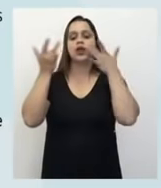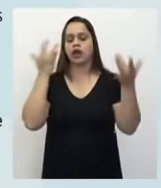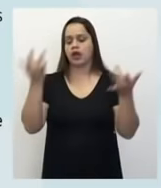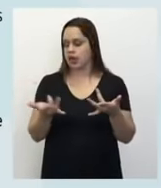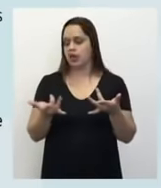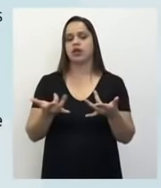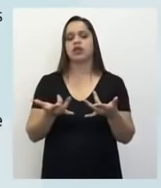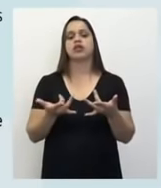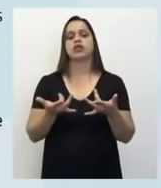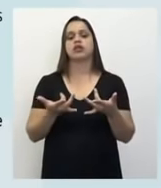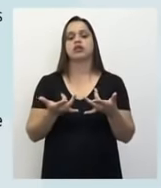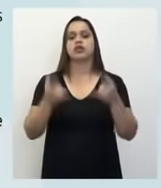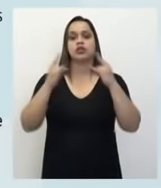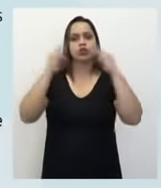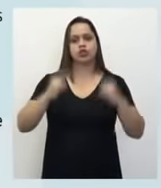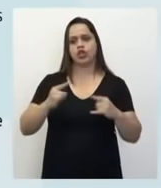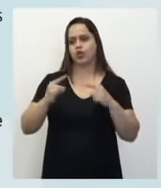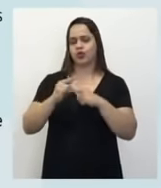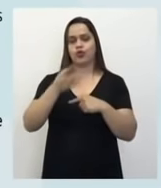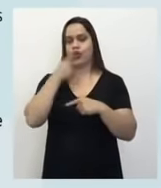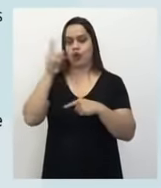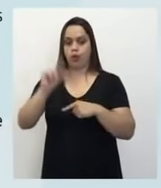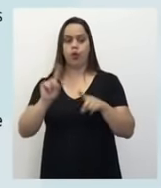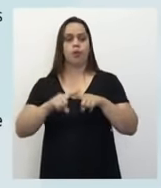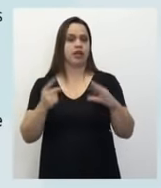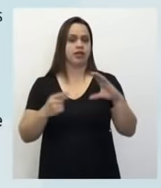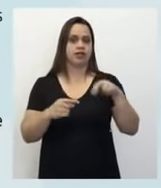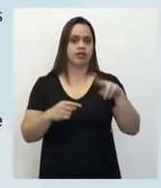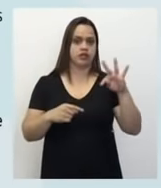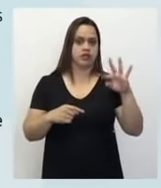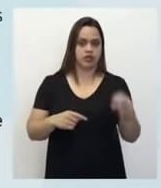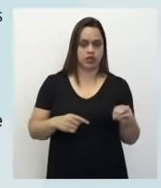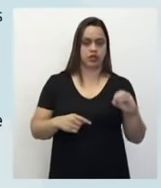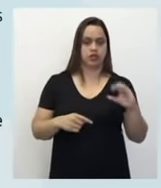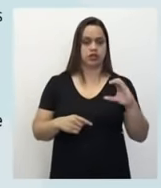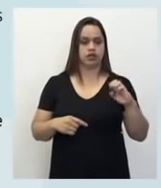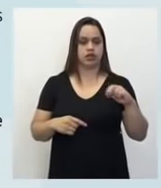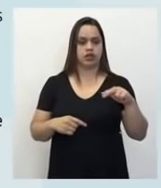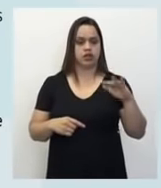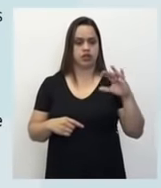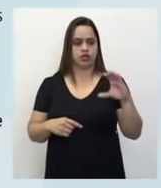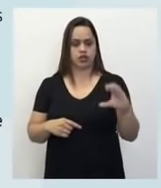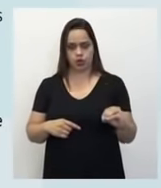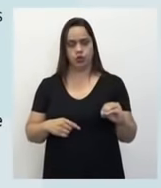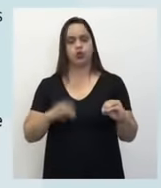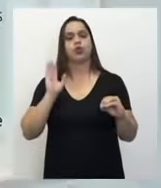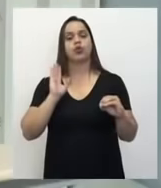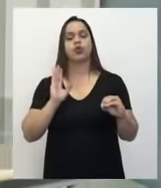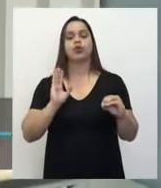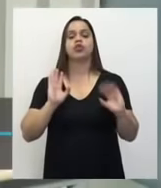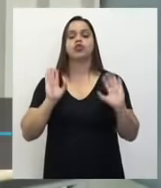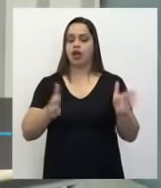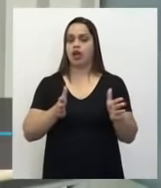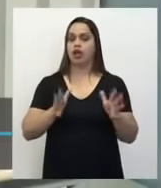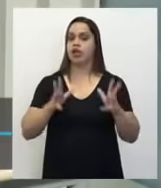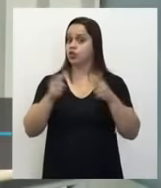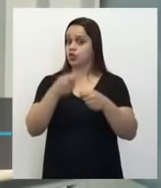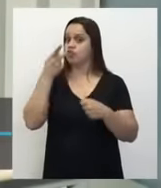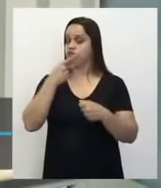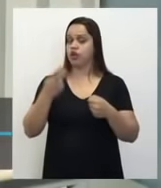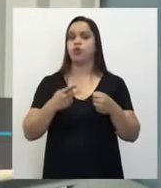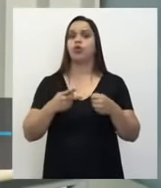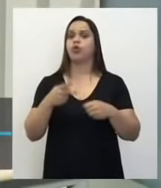Do circo a gente acabou quase não falando, né? Mas tudo isso que a gente conversou, turma, serve para teatro, circo,